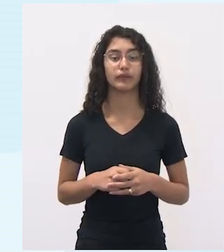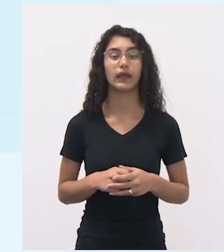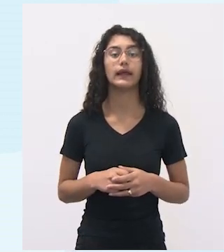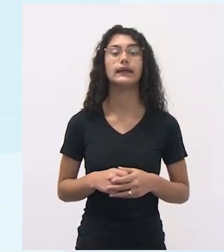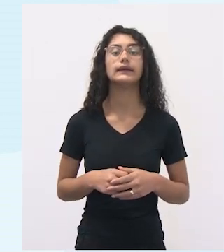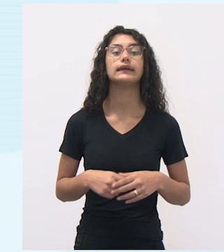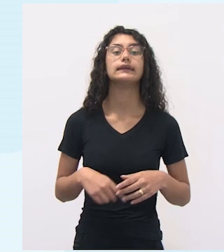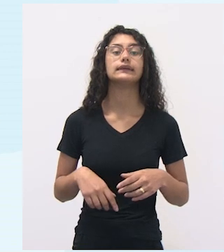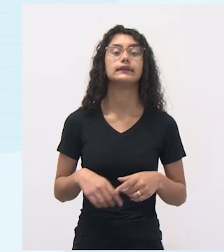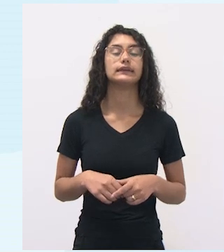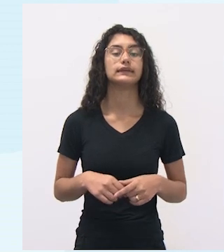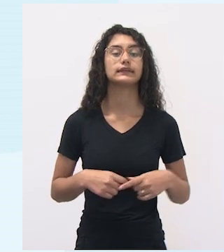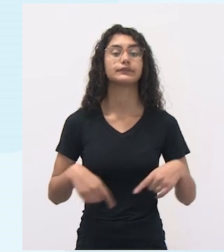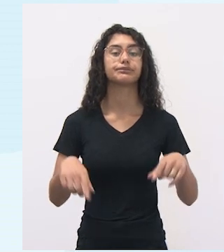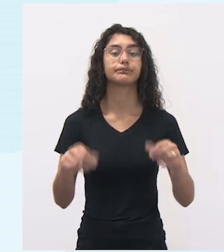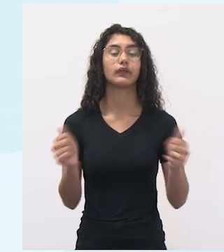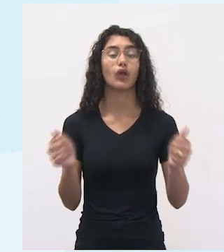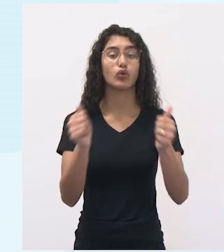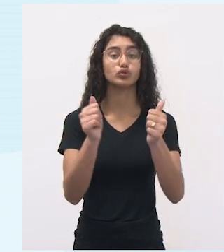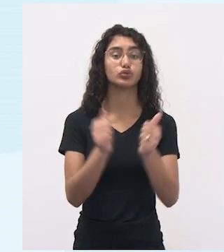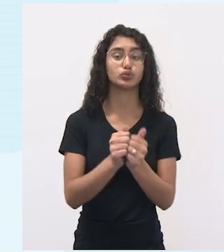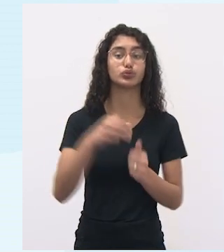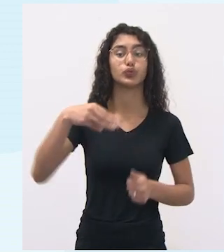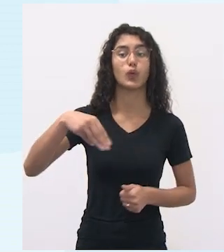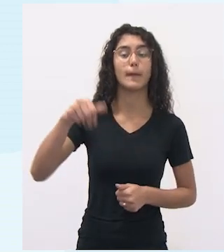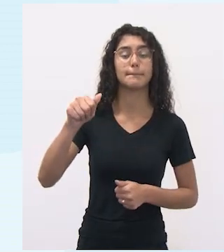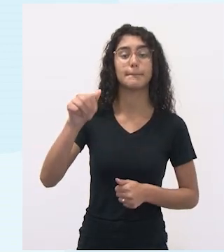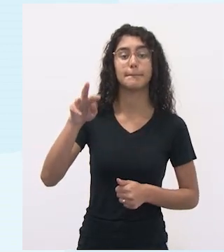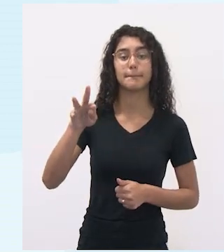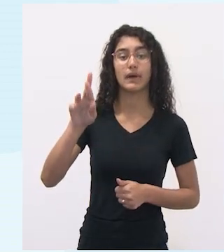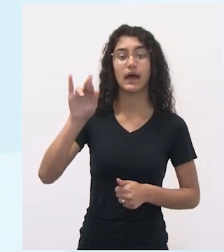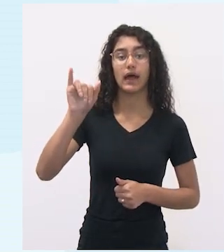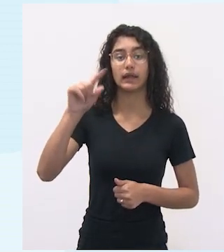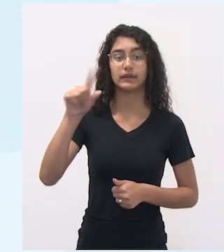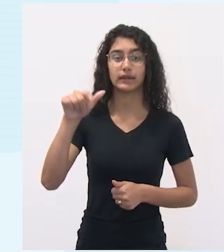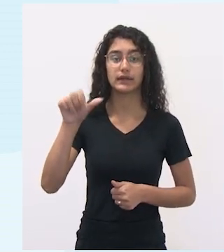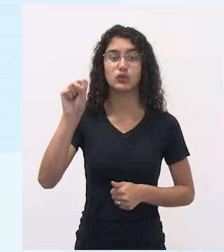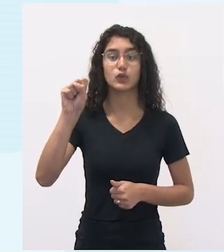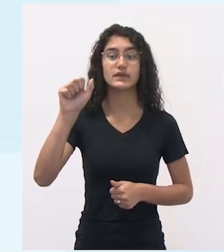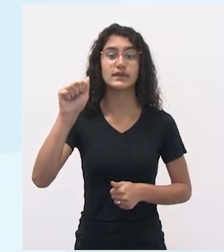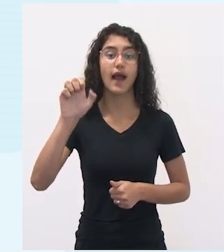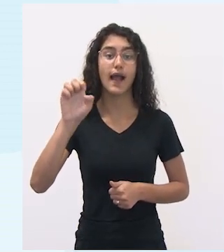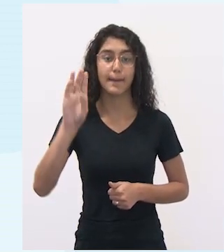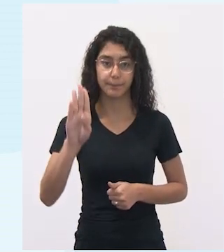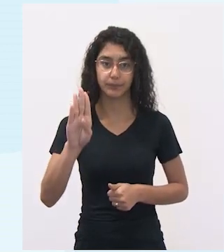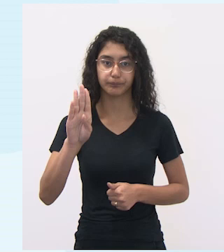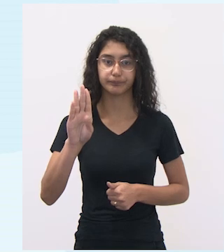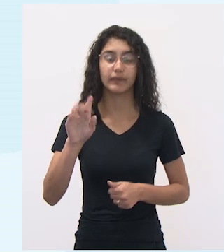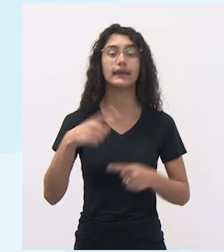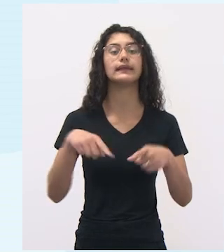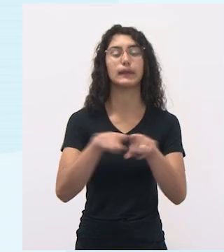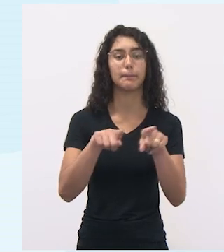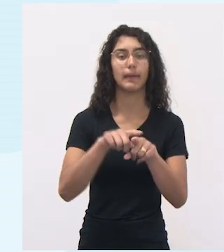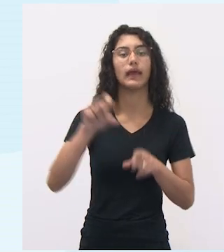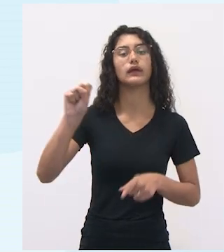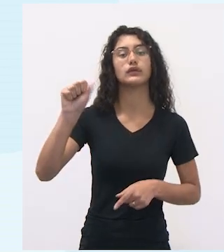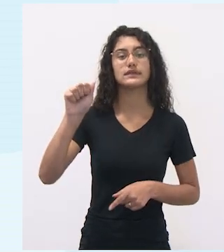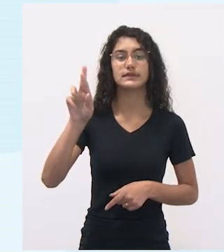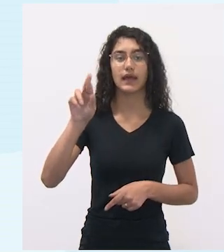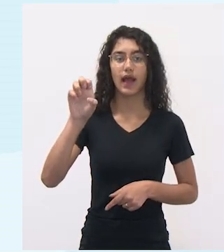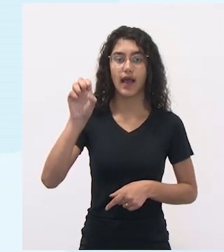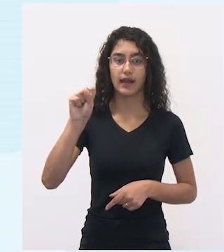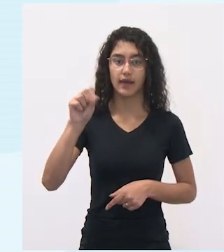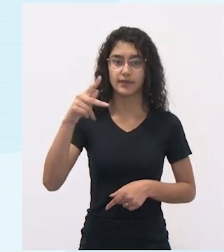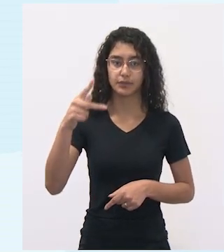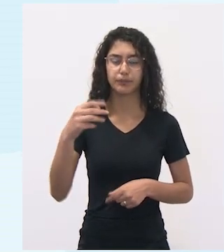estão articuladas com a matriz de referência do SAEB, tanto do SAEB quanto do SAESP. O que significa